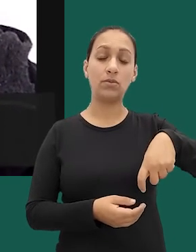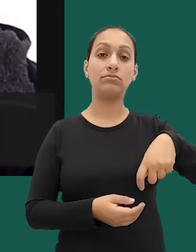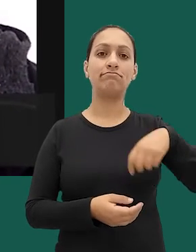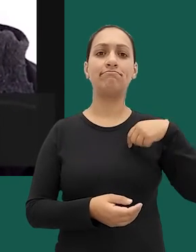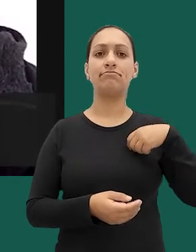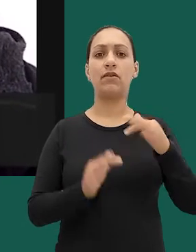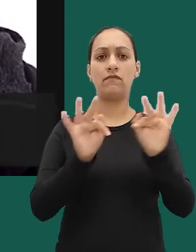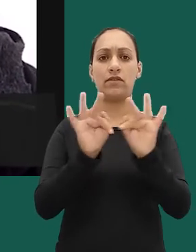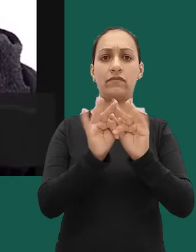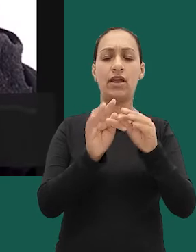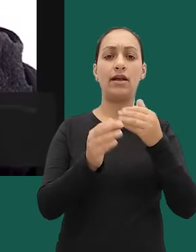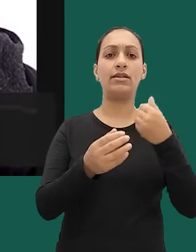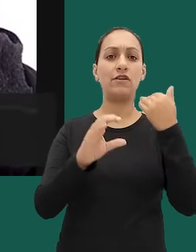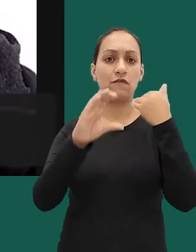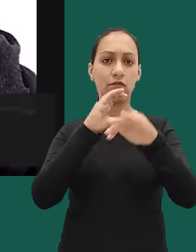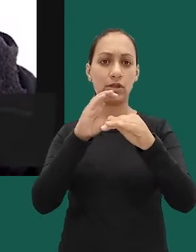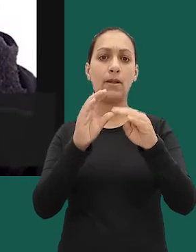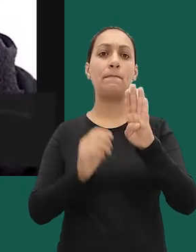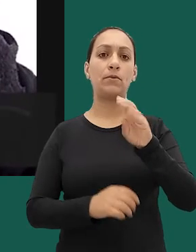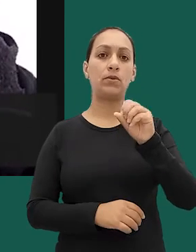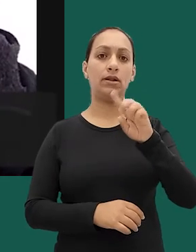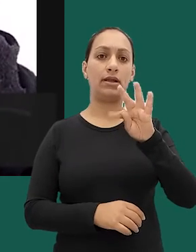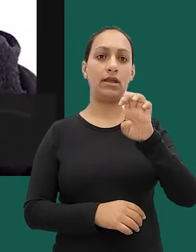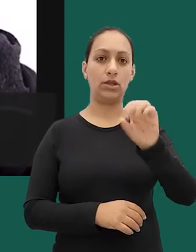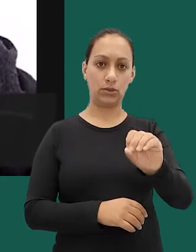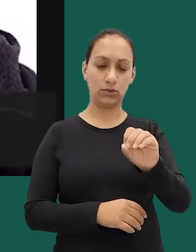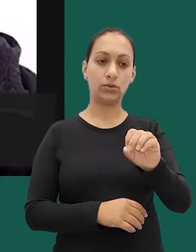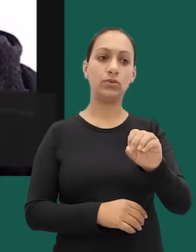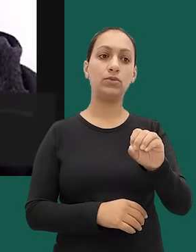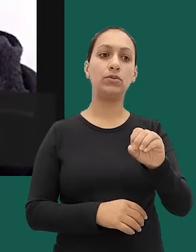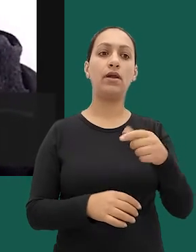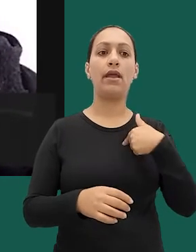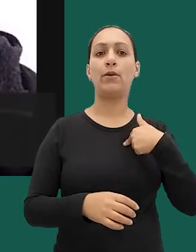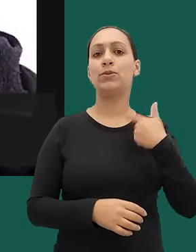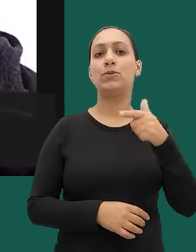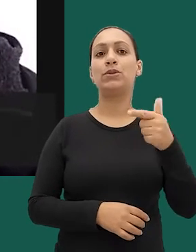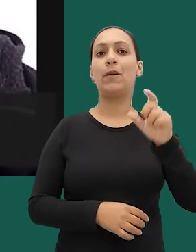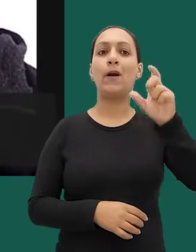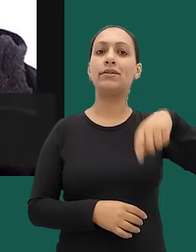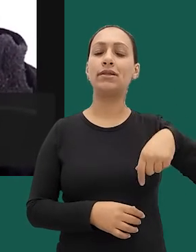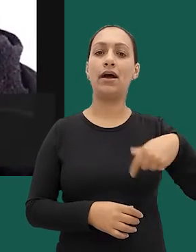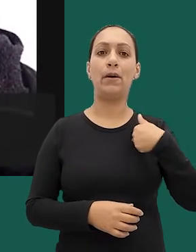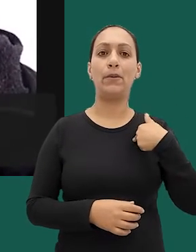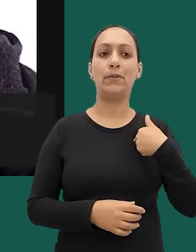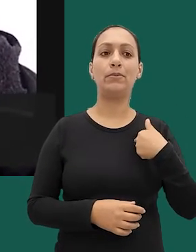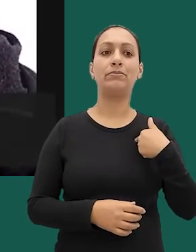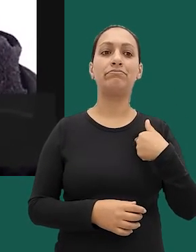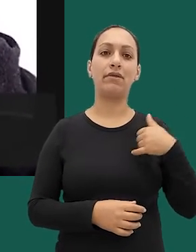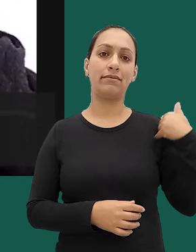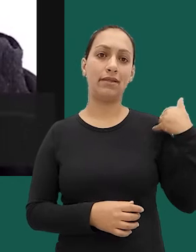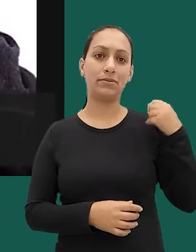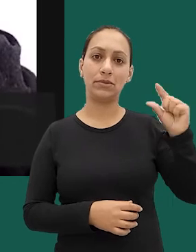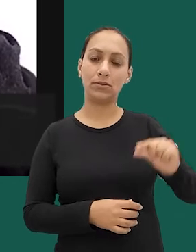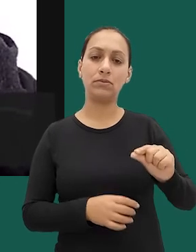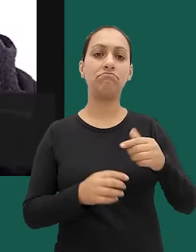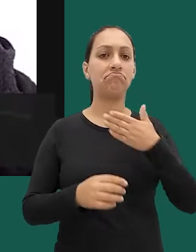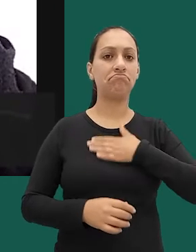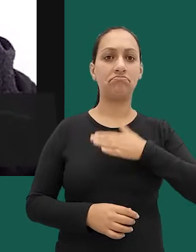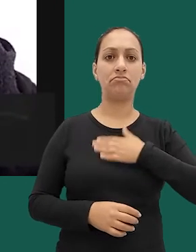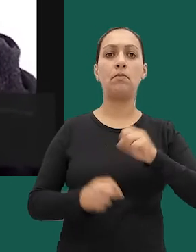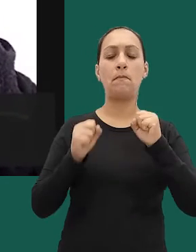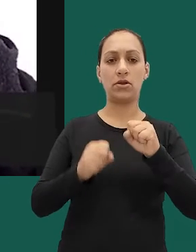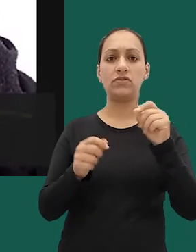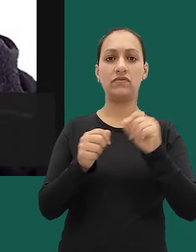R$ 65. Então, fica bem fácil também. Ah, não tenho cartão de crédito, sou de menor ou alguma coisa assim. É tranquilo, pode fazer por boleto,